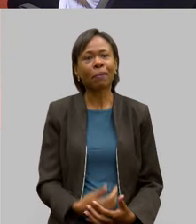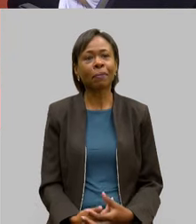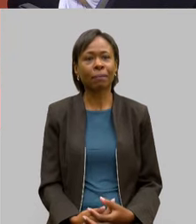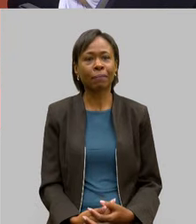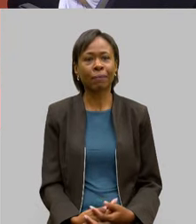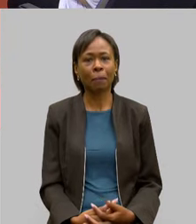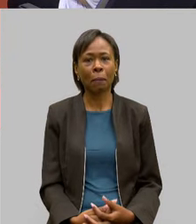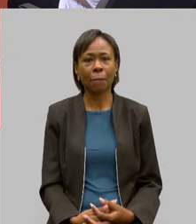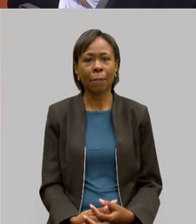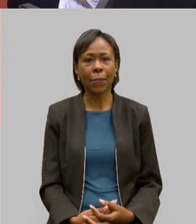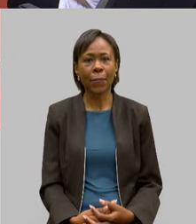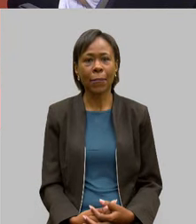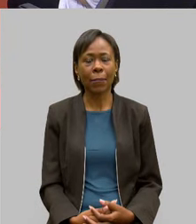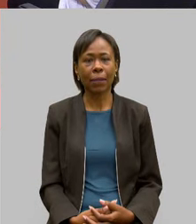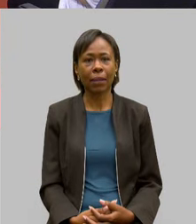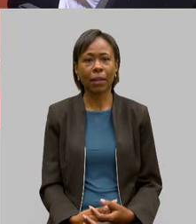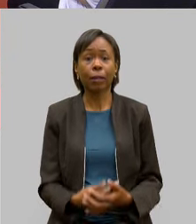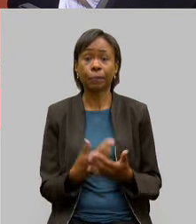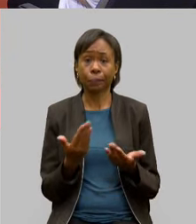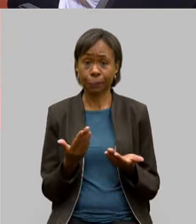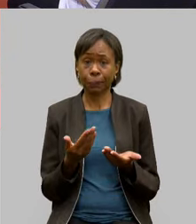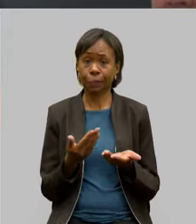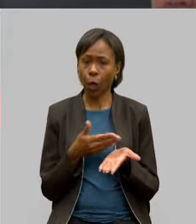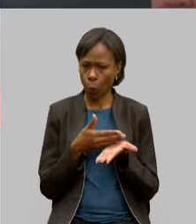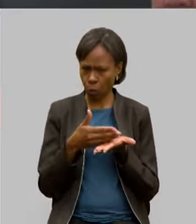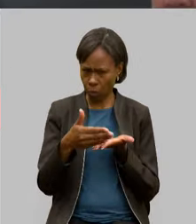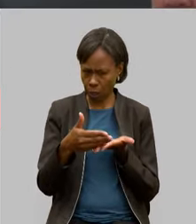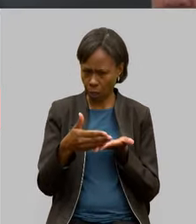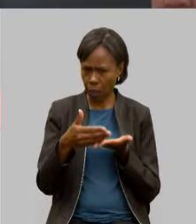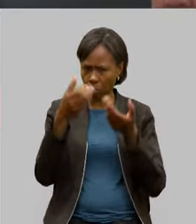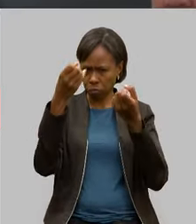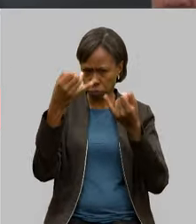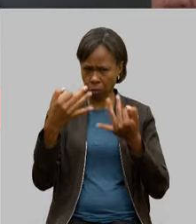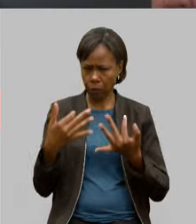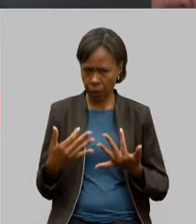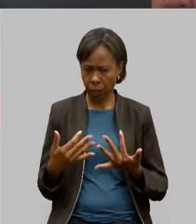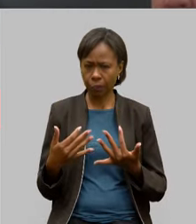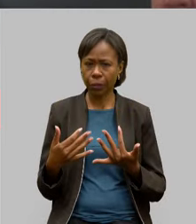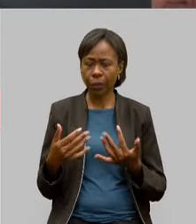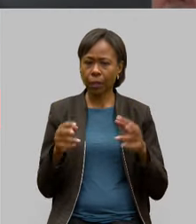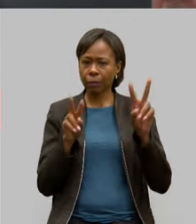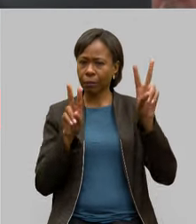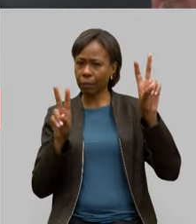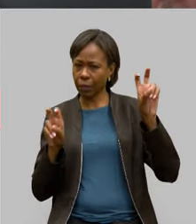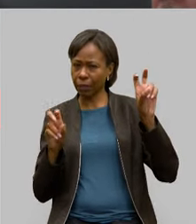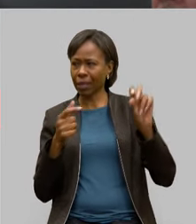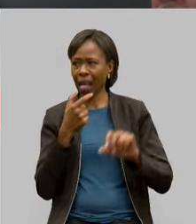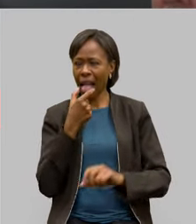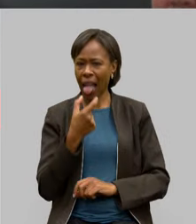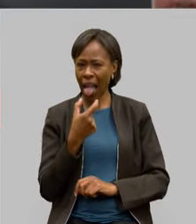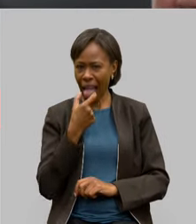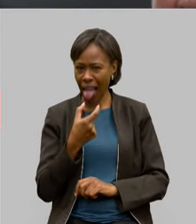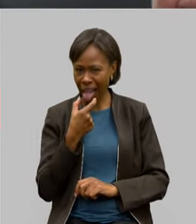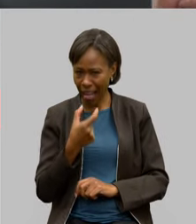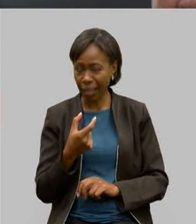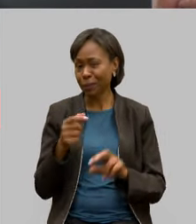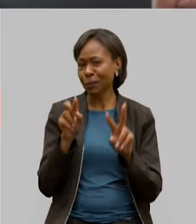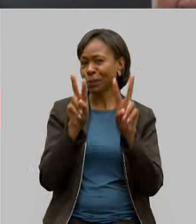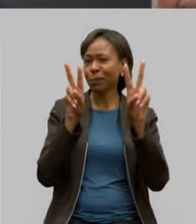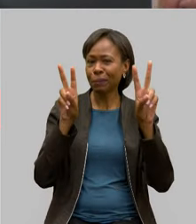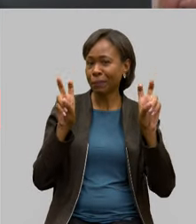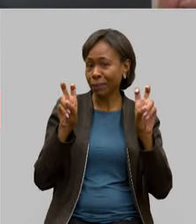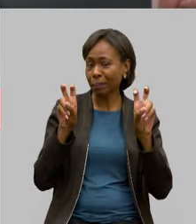sim e eu começo a minha apresentação com uma citação de alber com relação à